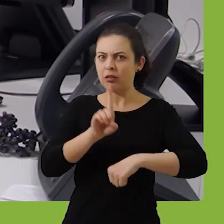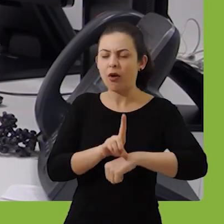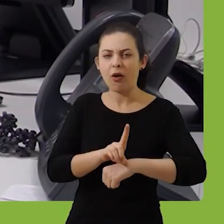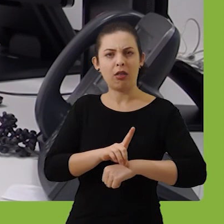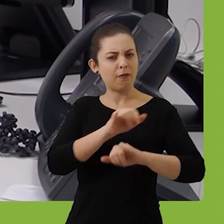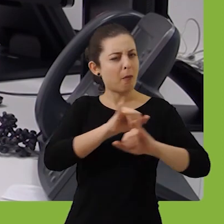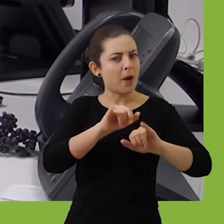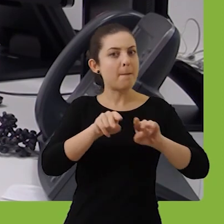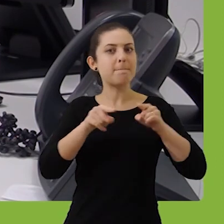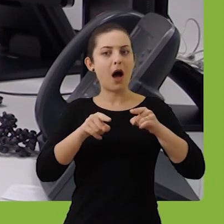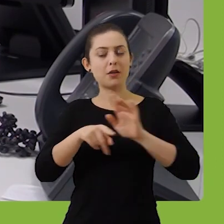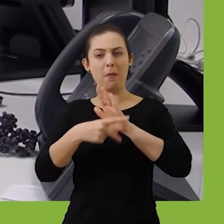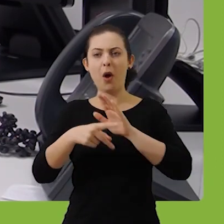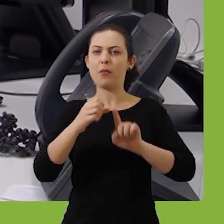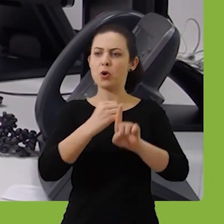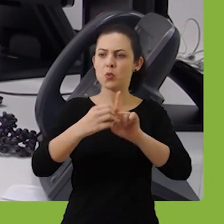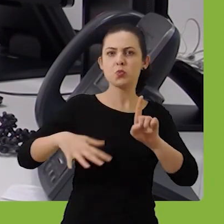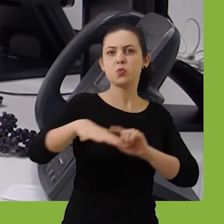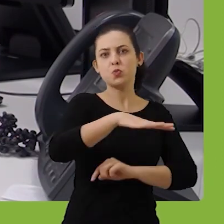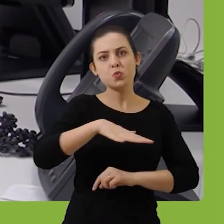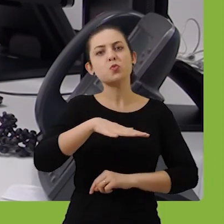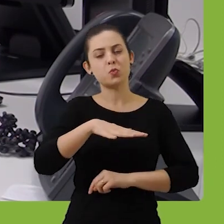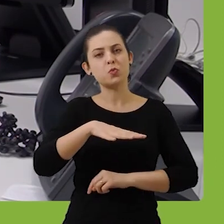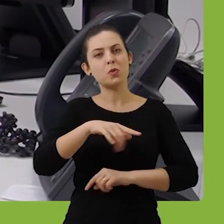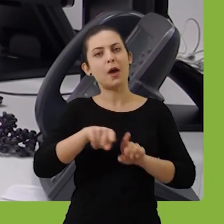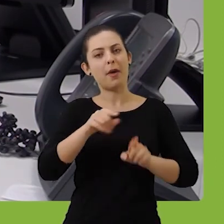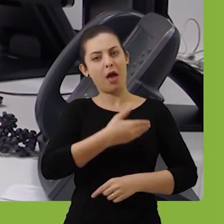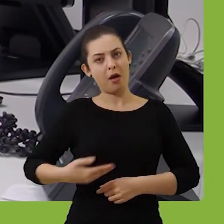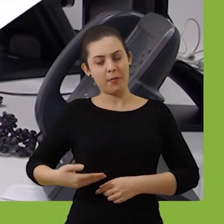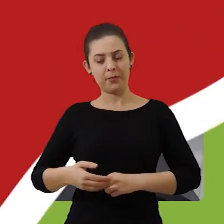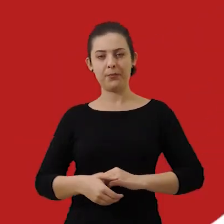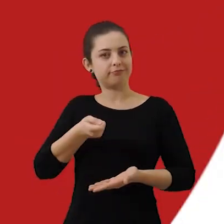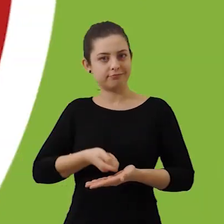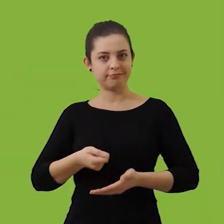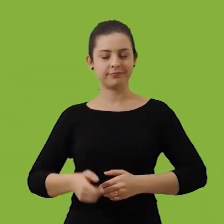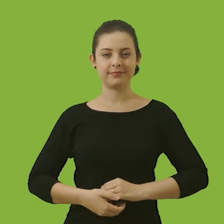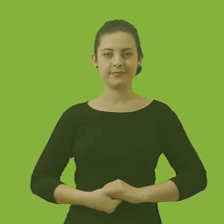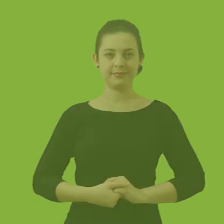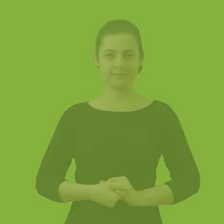portal, mas ela é de domínio público, ela pertence ao ente público e à sociedade.